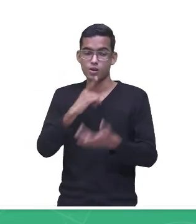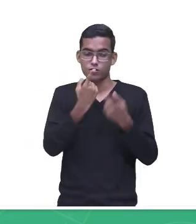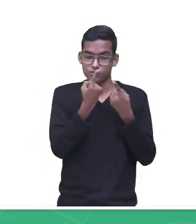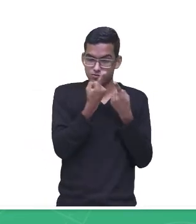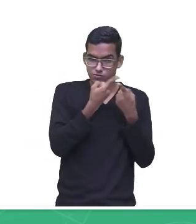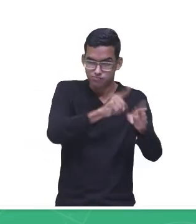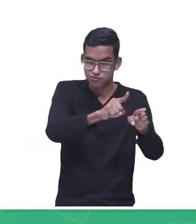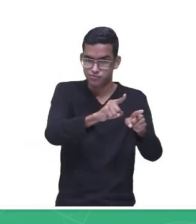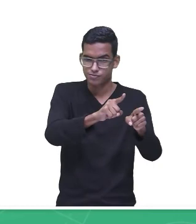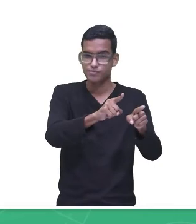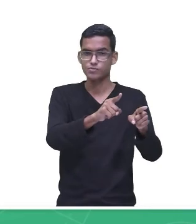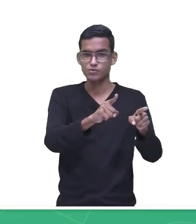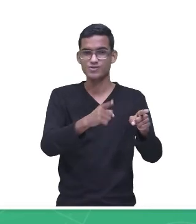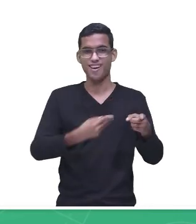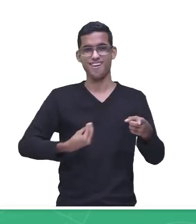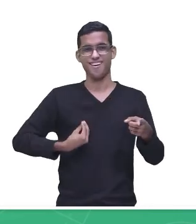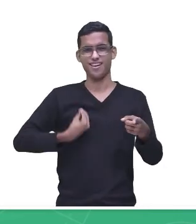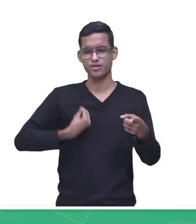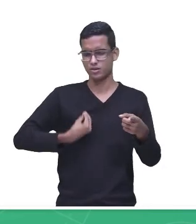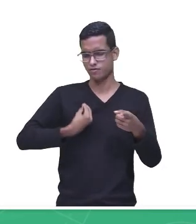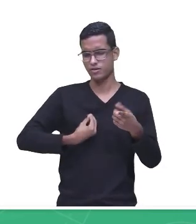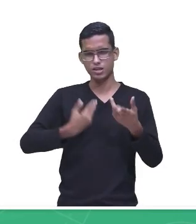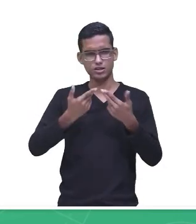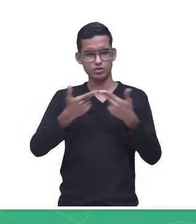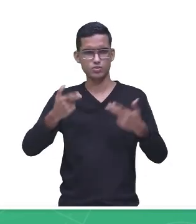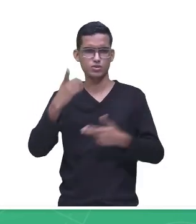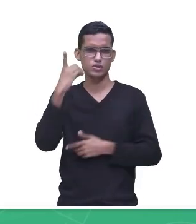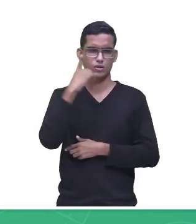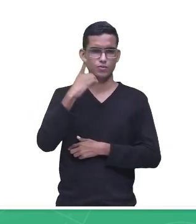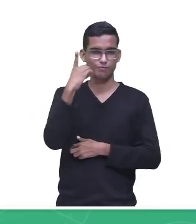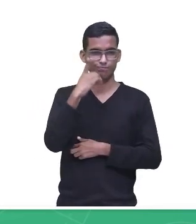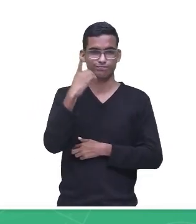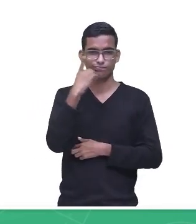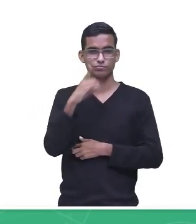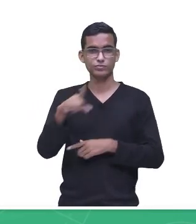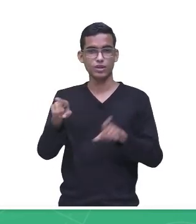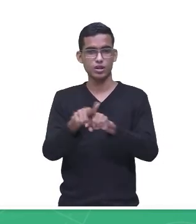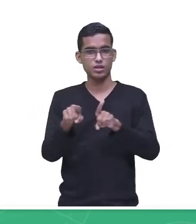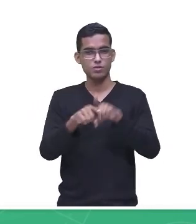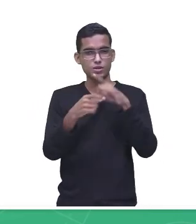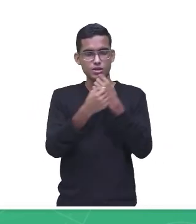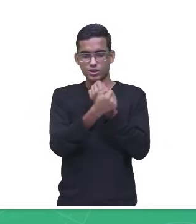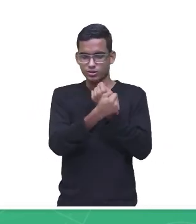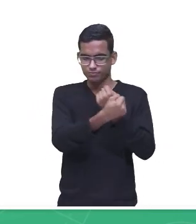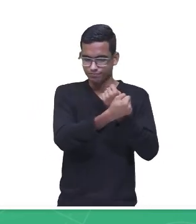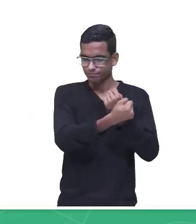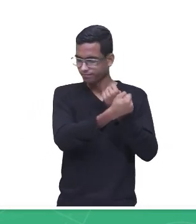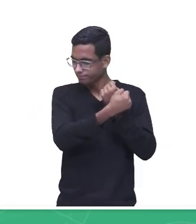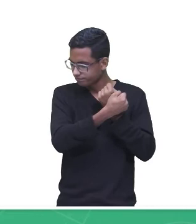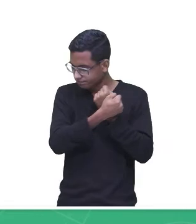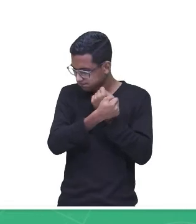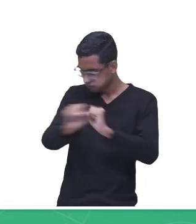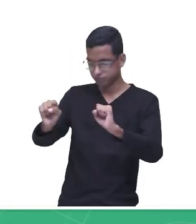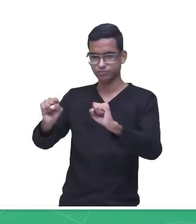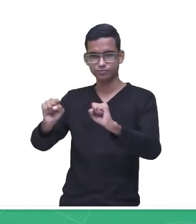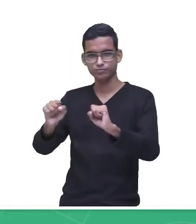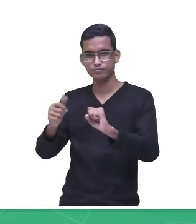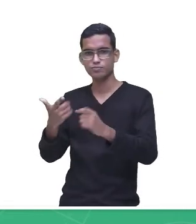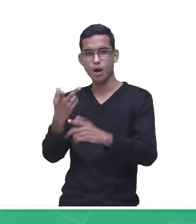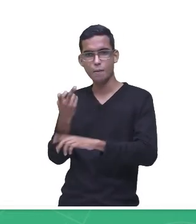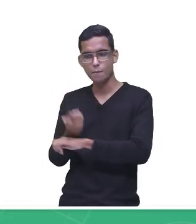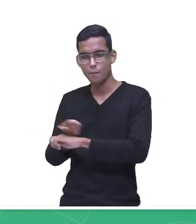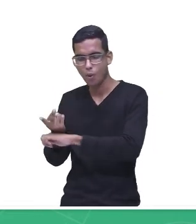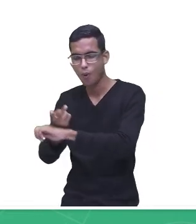hábitos do meu dia a dia e me libertar dessas correntes em vista de encontrar essa verdade.